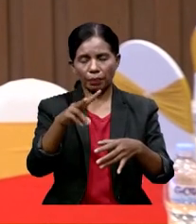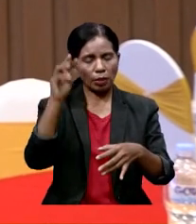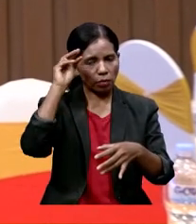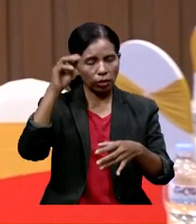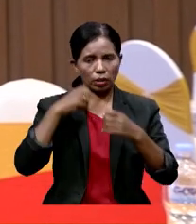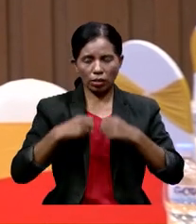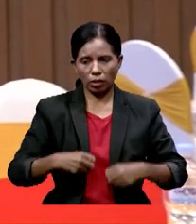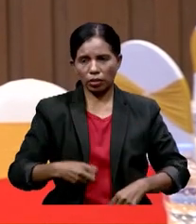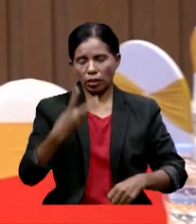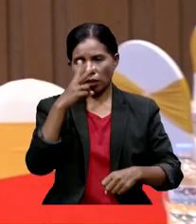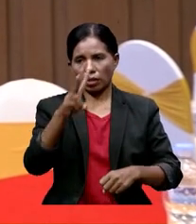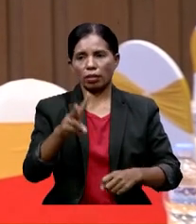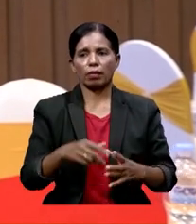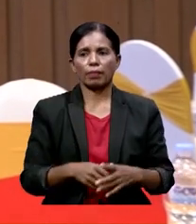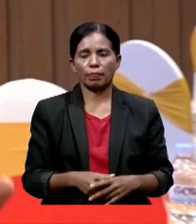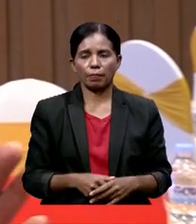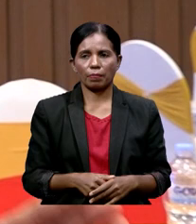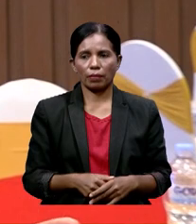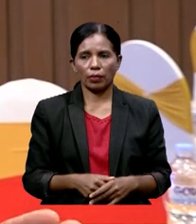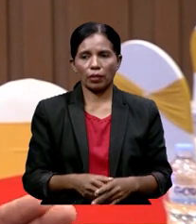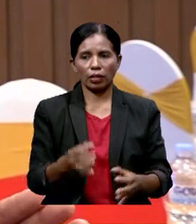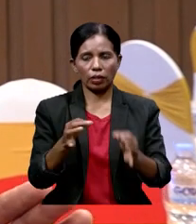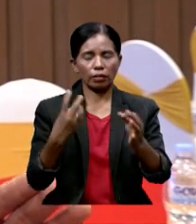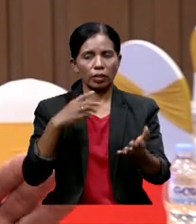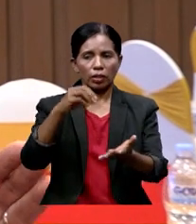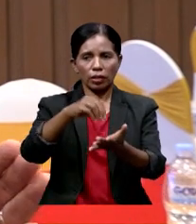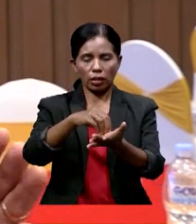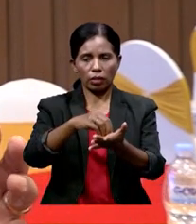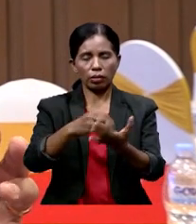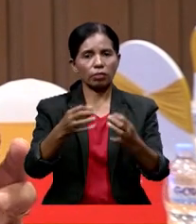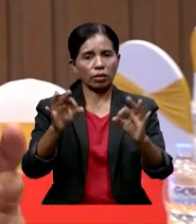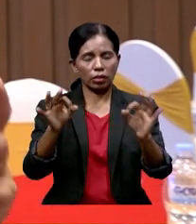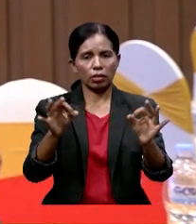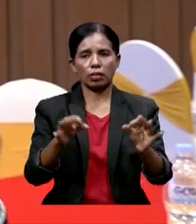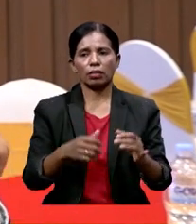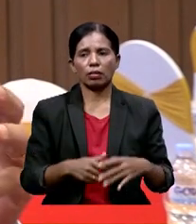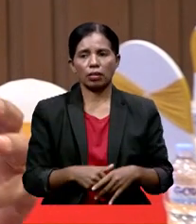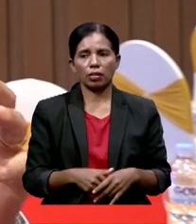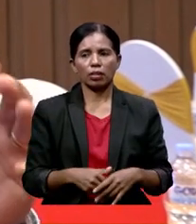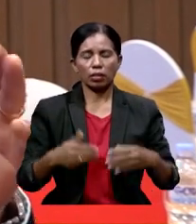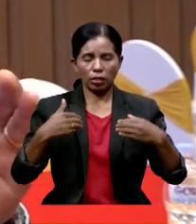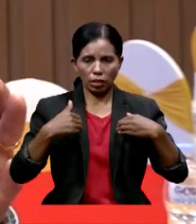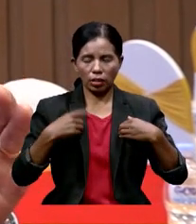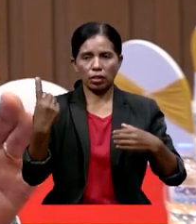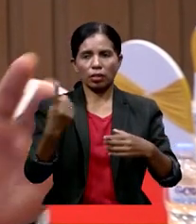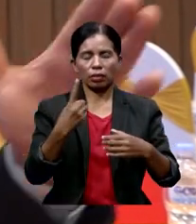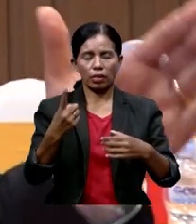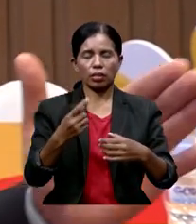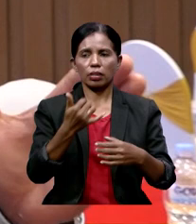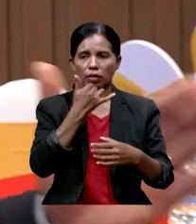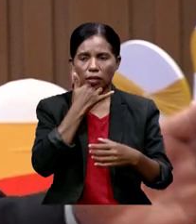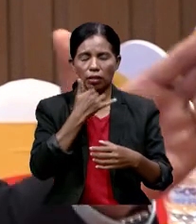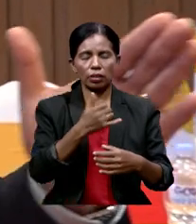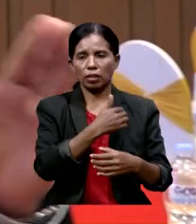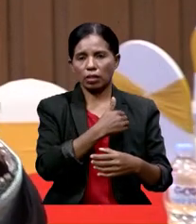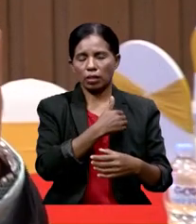ré, de cata, ou mesmo que ita coloca tendo, mas se ia na fatni ré lacunas, se falta,